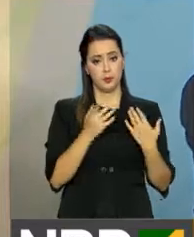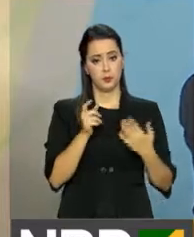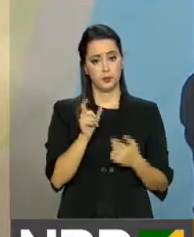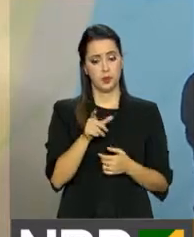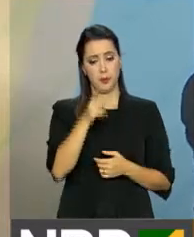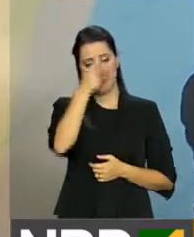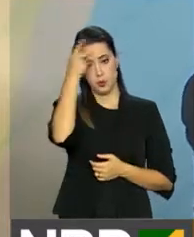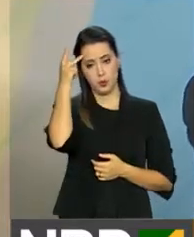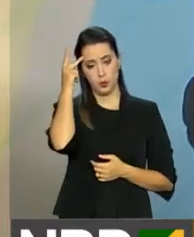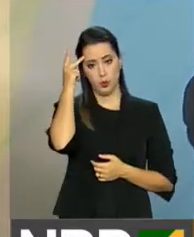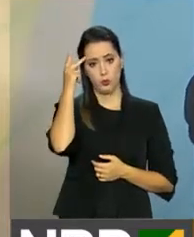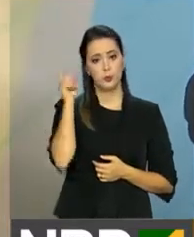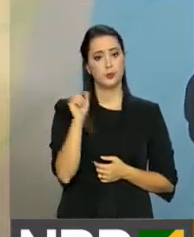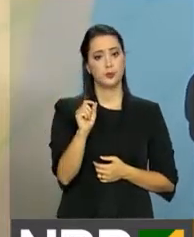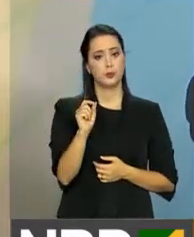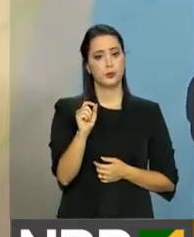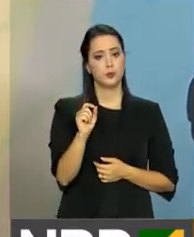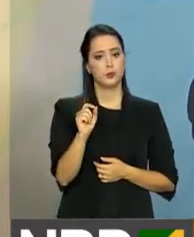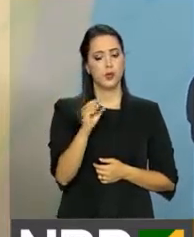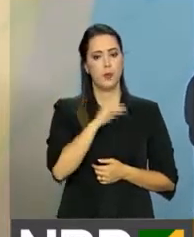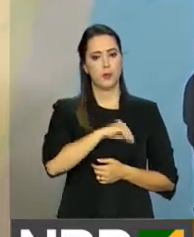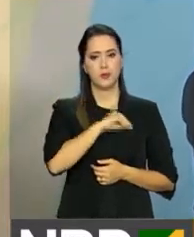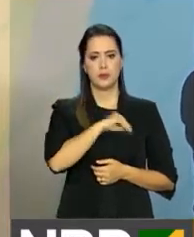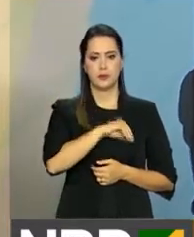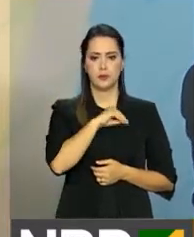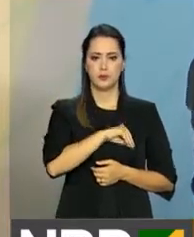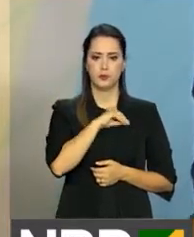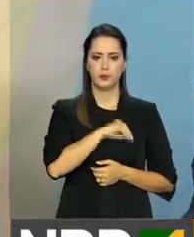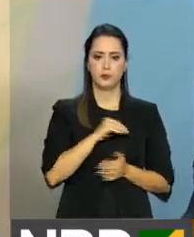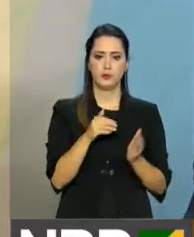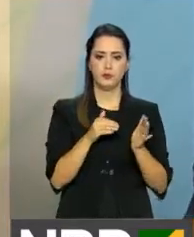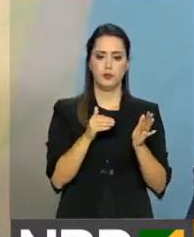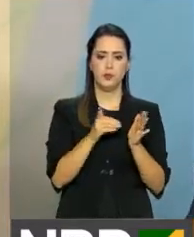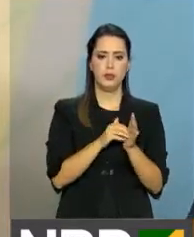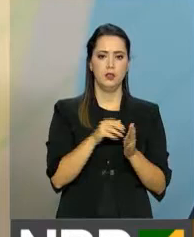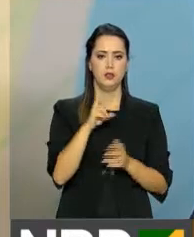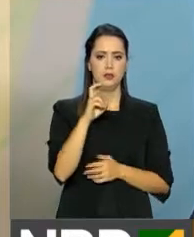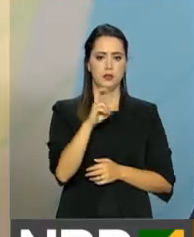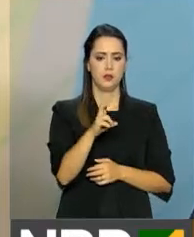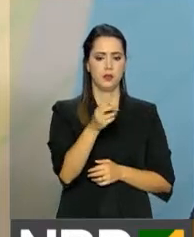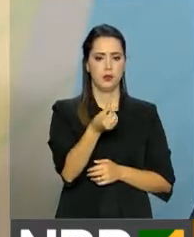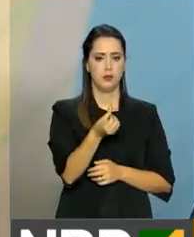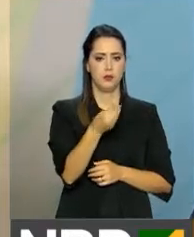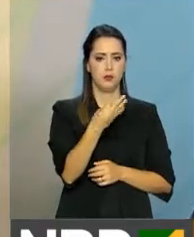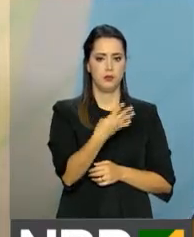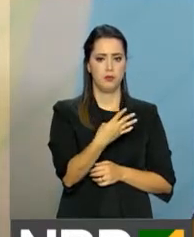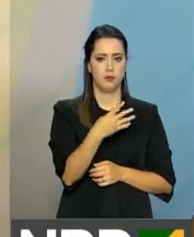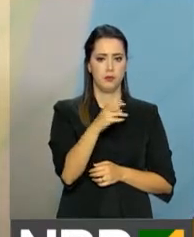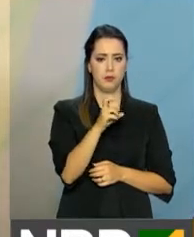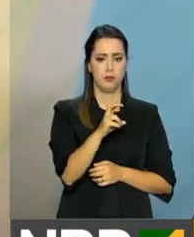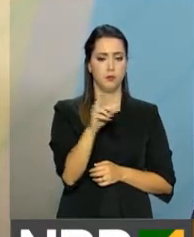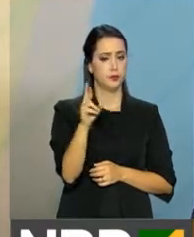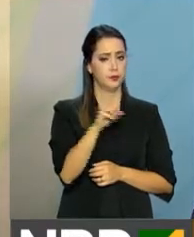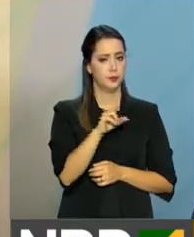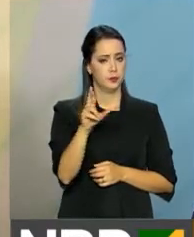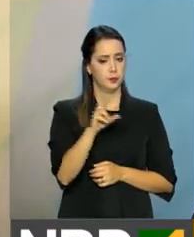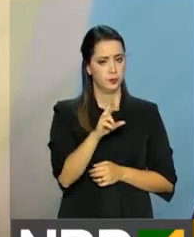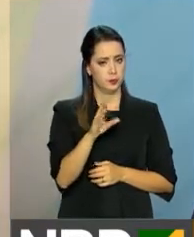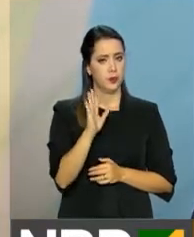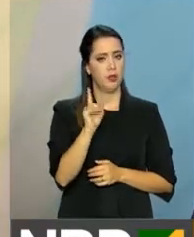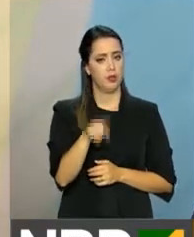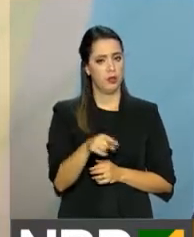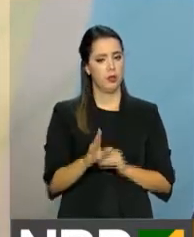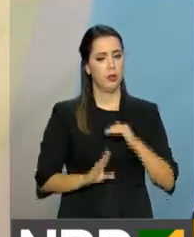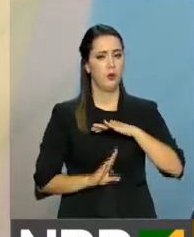que ganhavam verdade a aposentadoria até cinco mil seiscentos e quarenta e cinco reais é que o